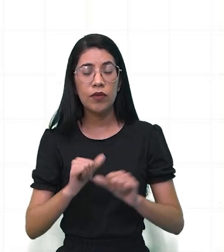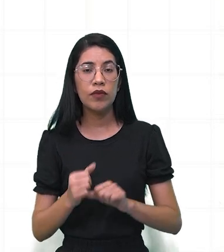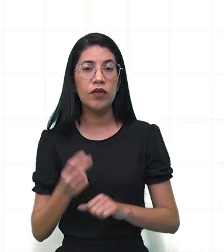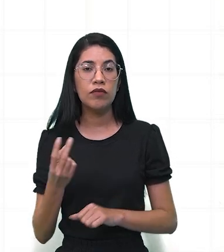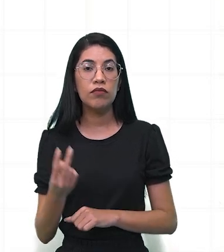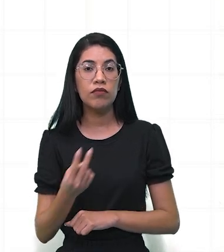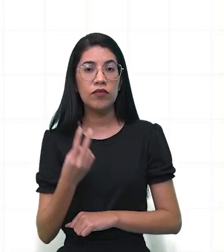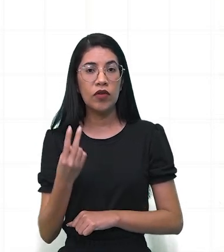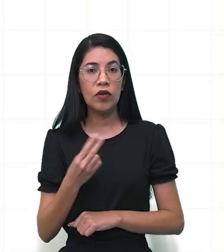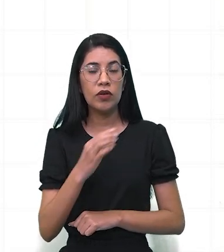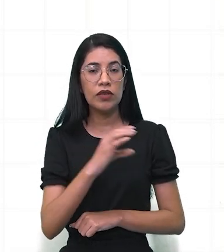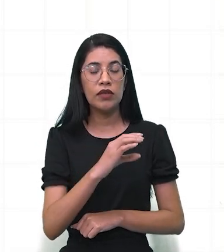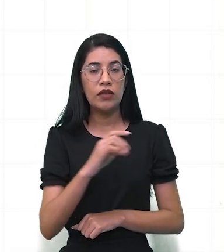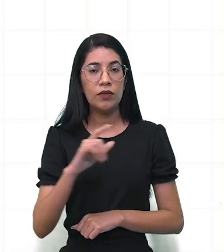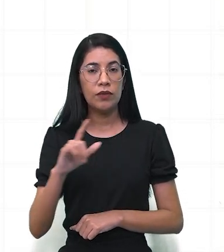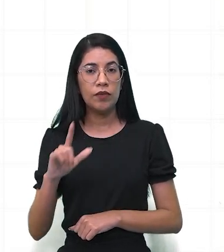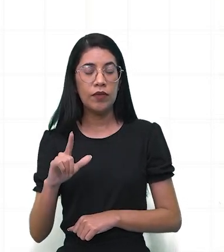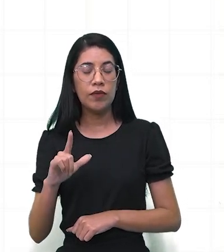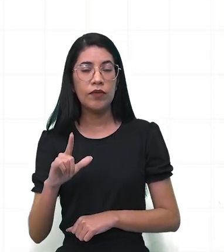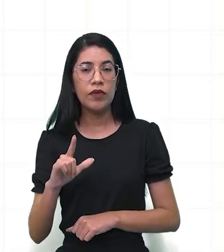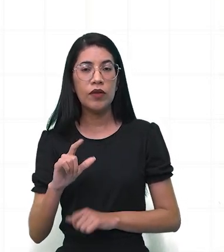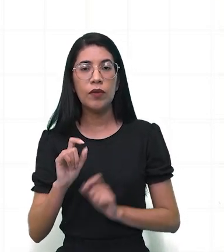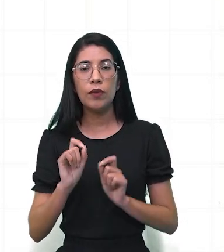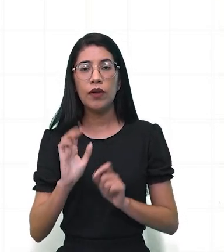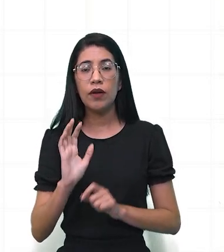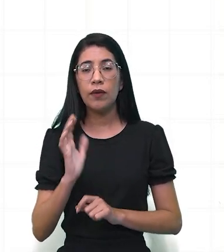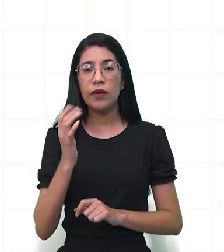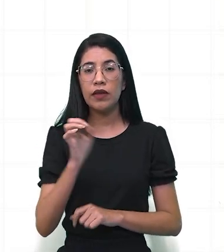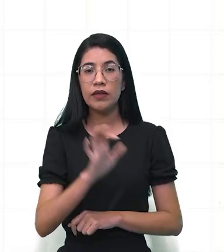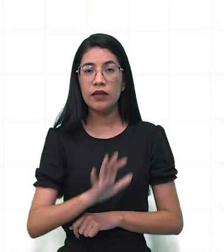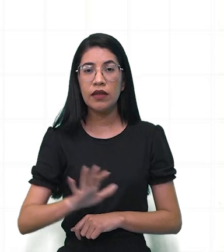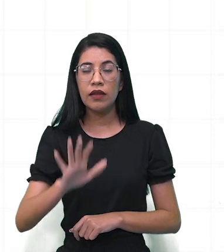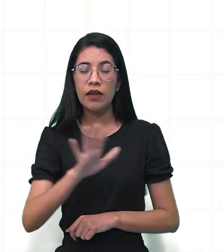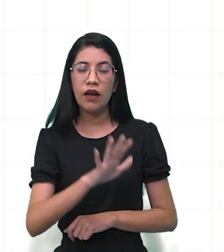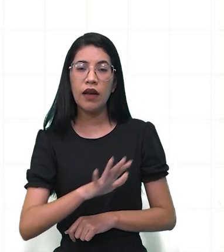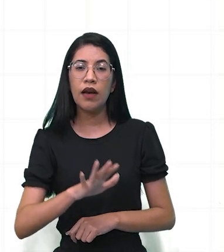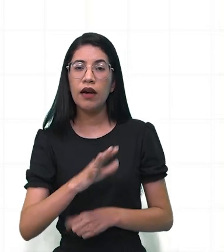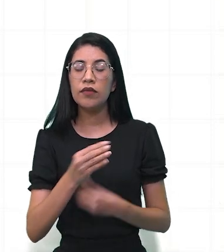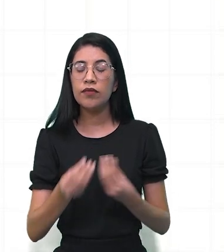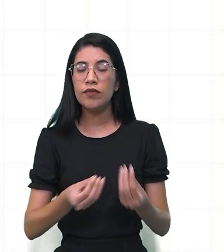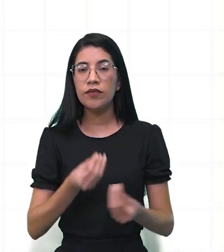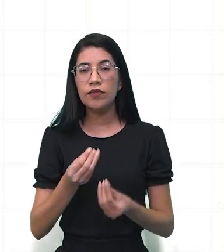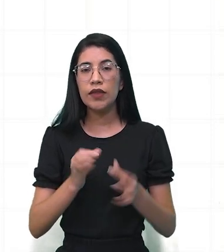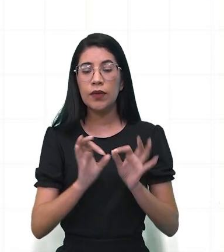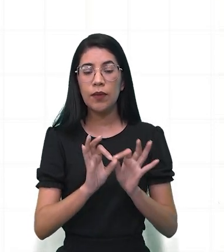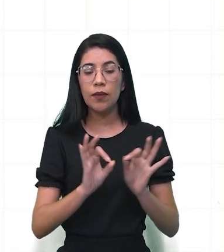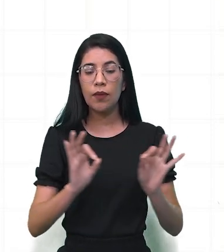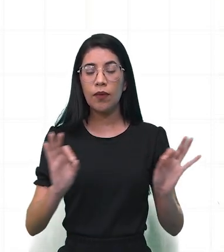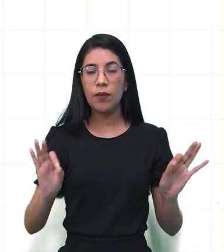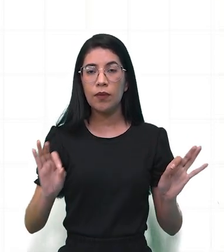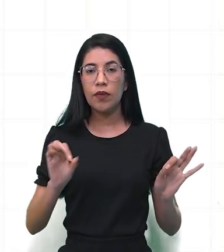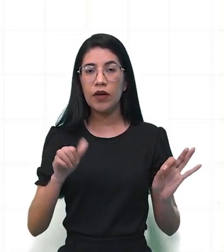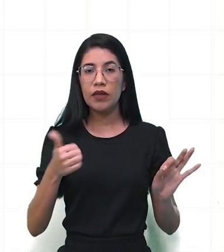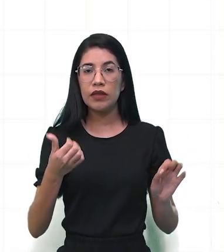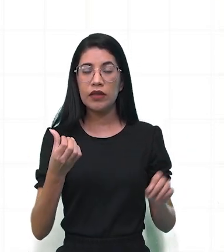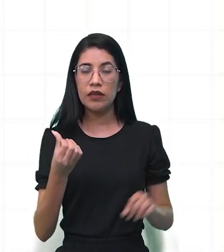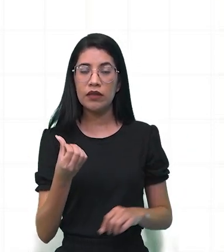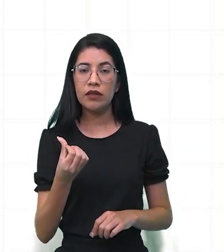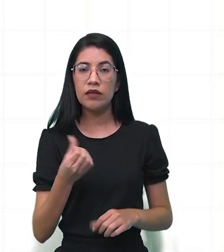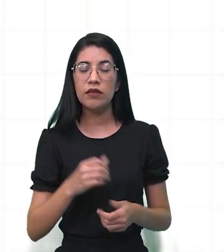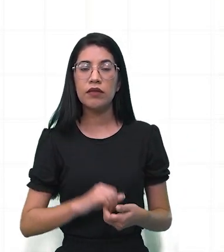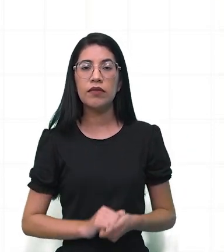os valores, vamos ver o que vai acontecer com a área. Então, o comprimento, 16